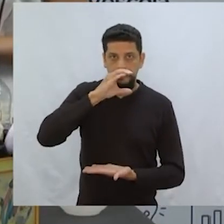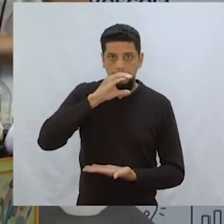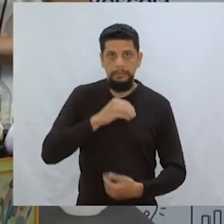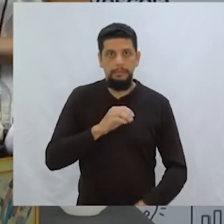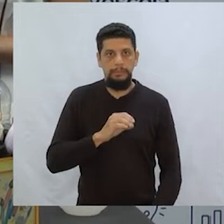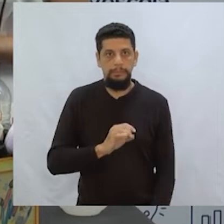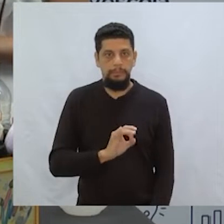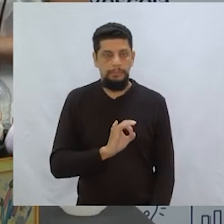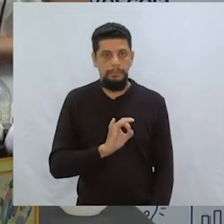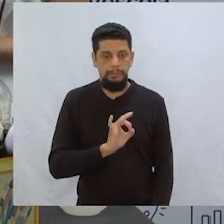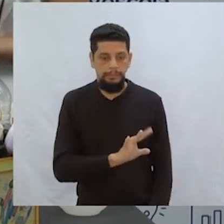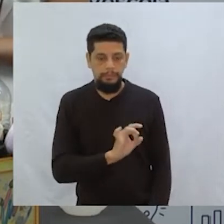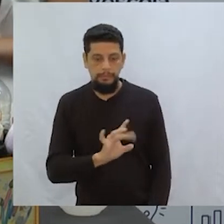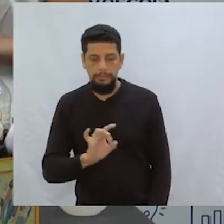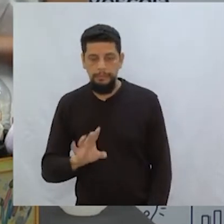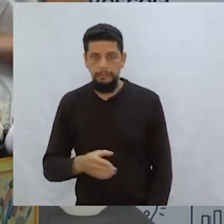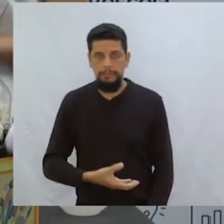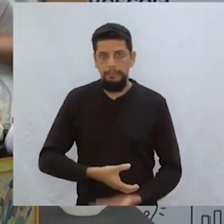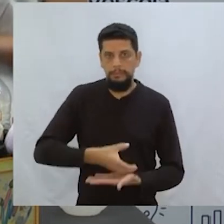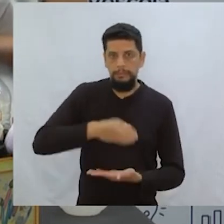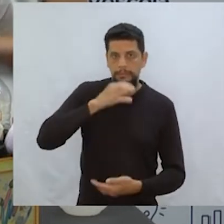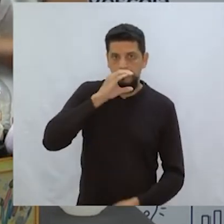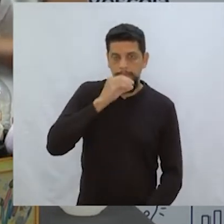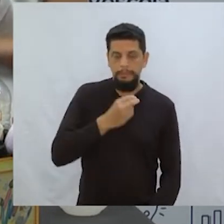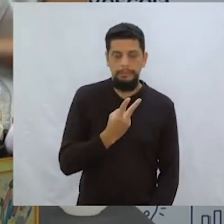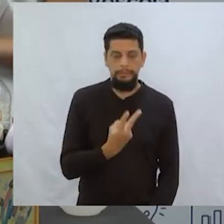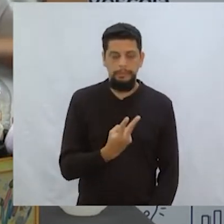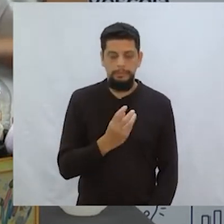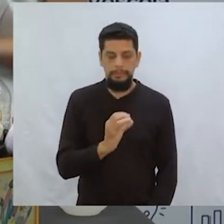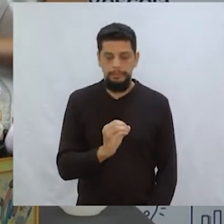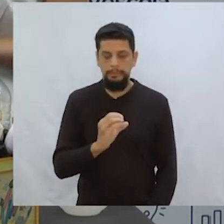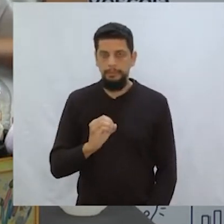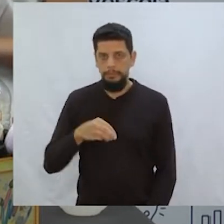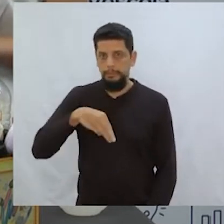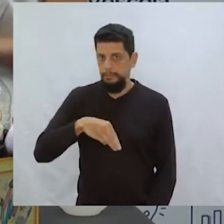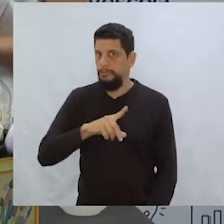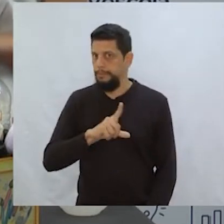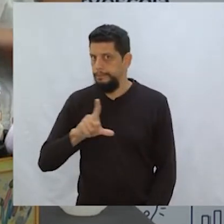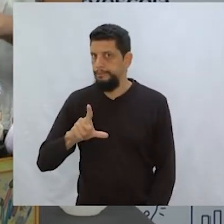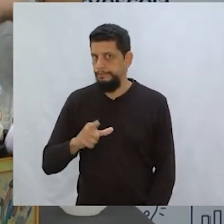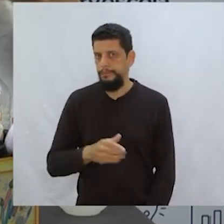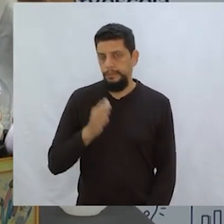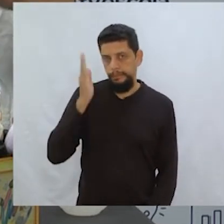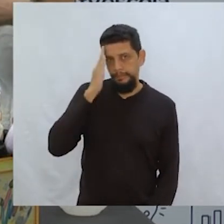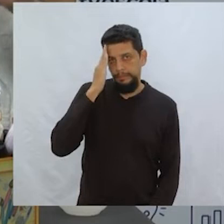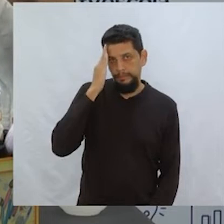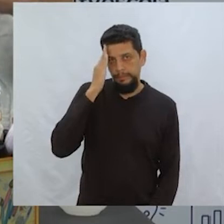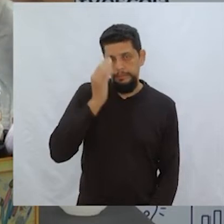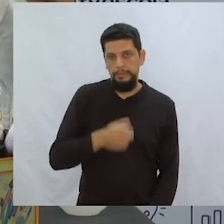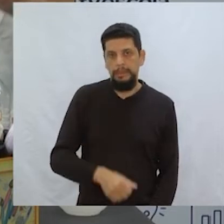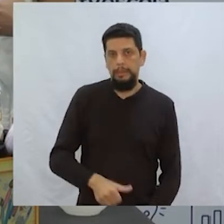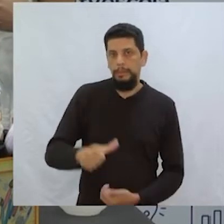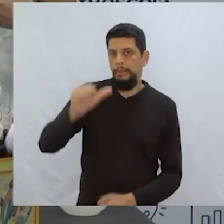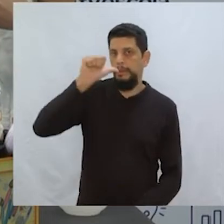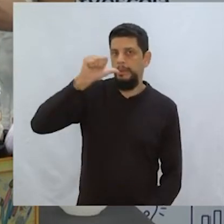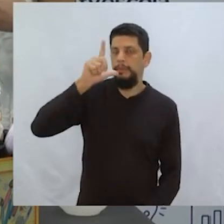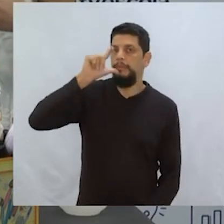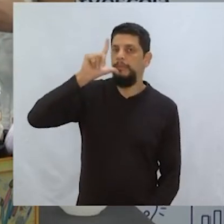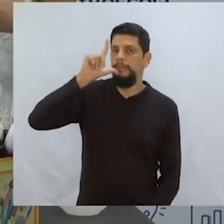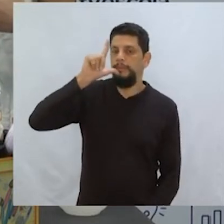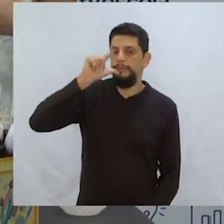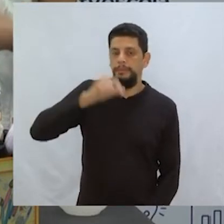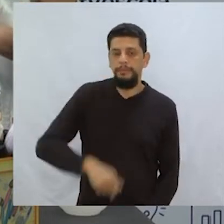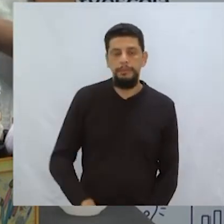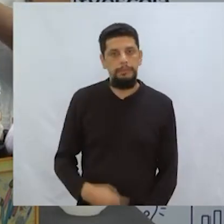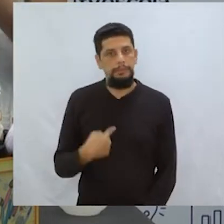de 200 ml, 5 copos de 200 ml. Então, para beber esses 2 litros de água